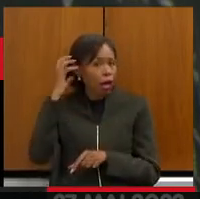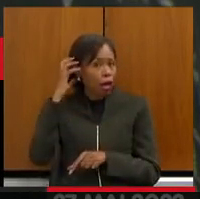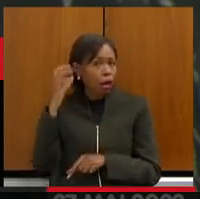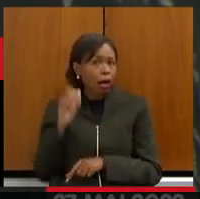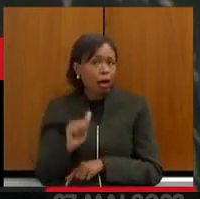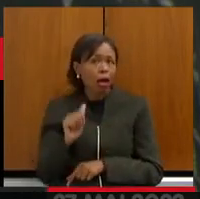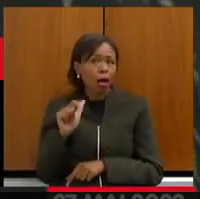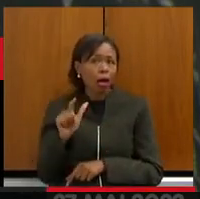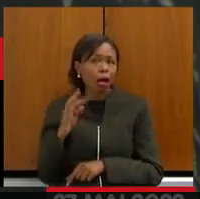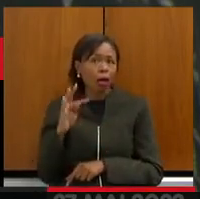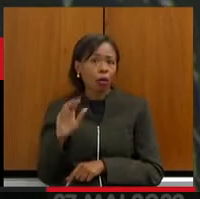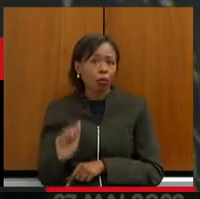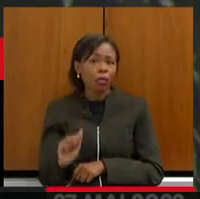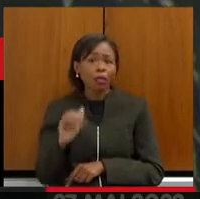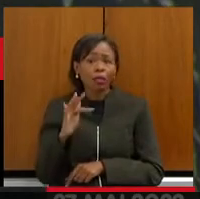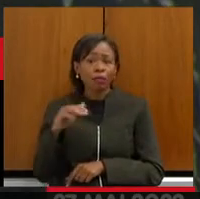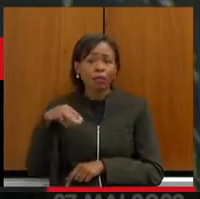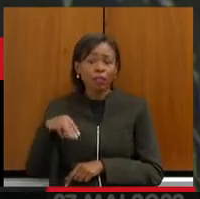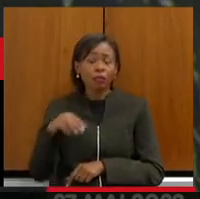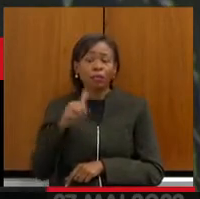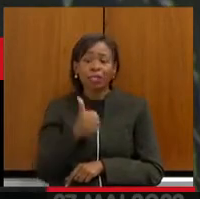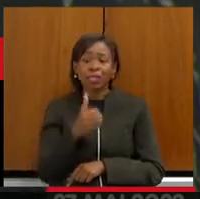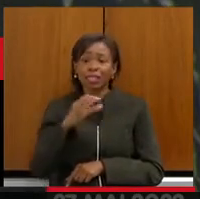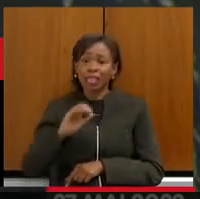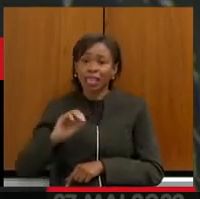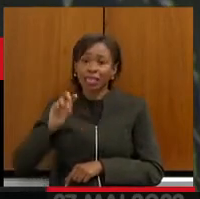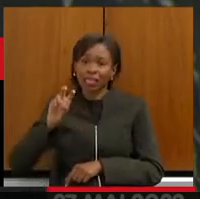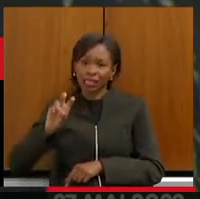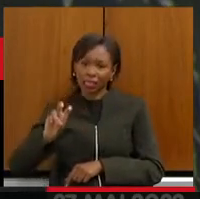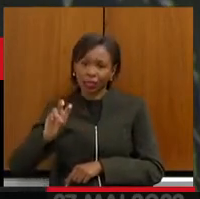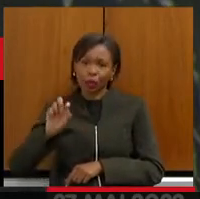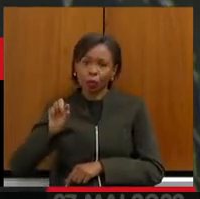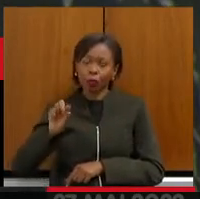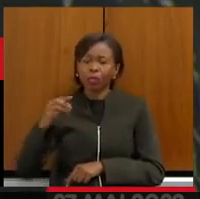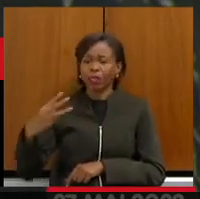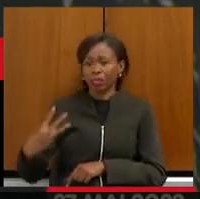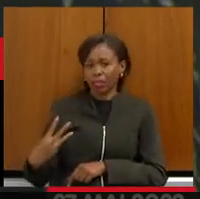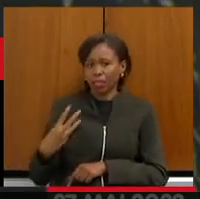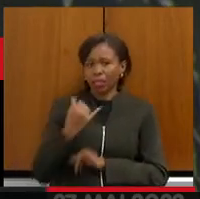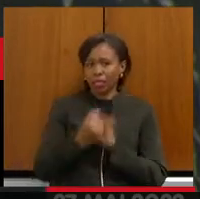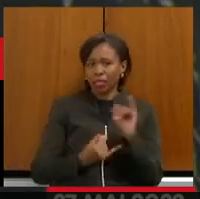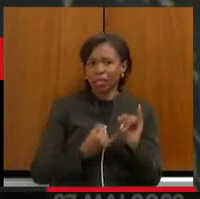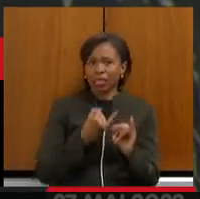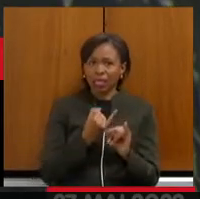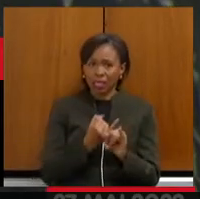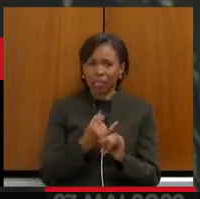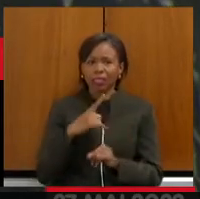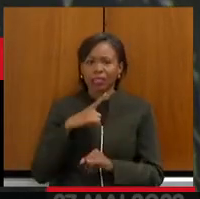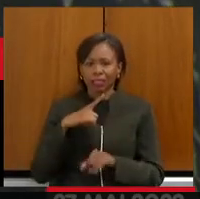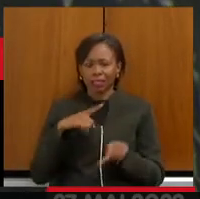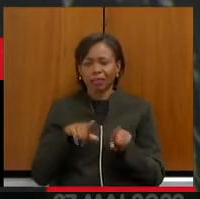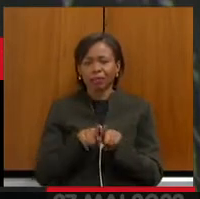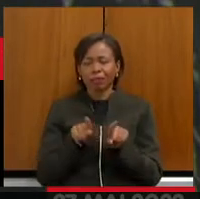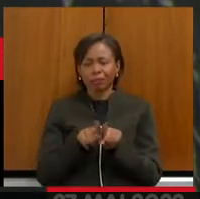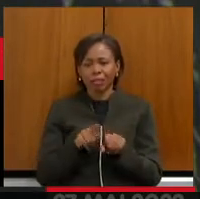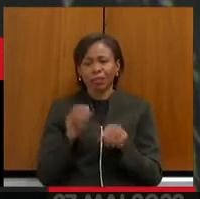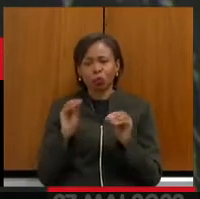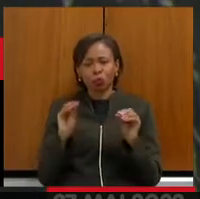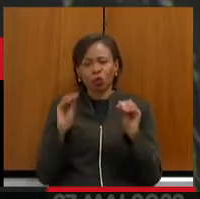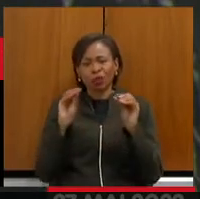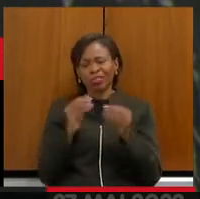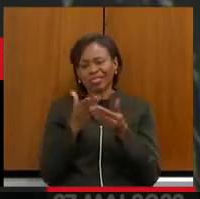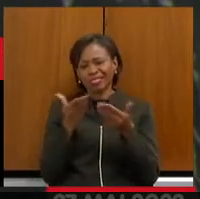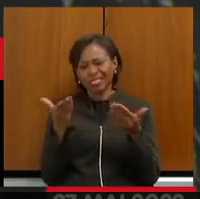alfa FM 105.1 três na internet o ponto com.br um beijo a todos vocês